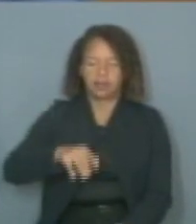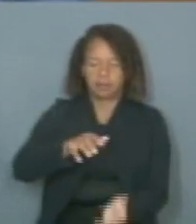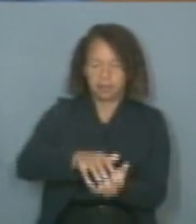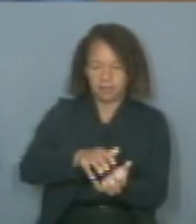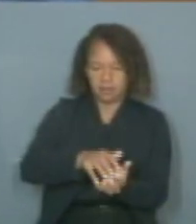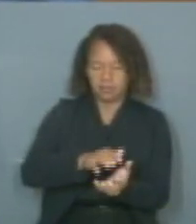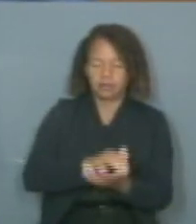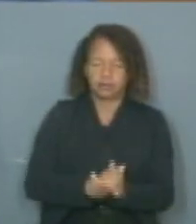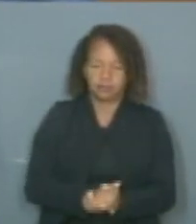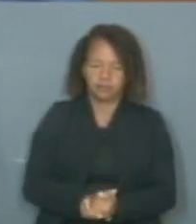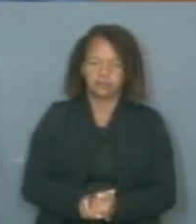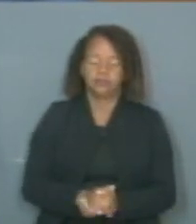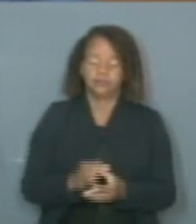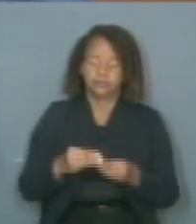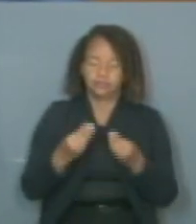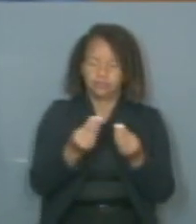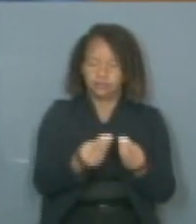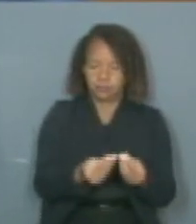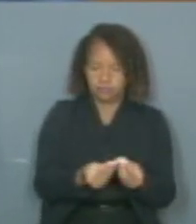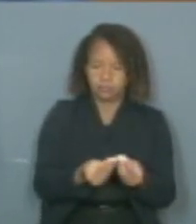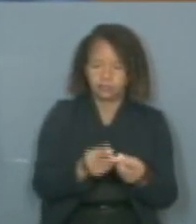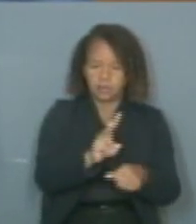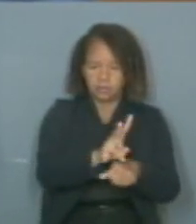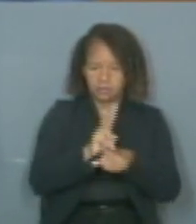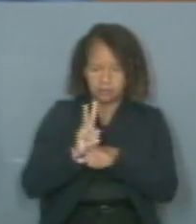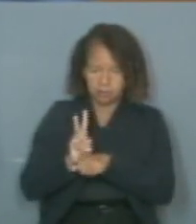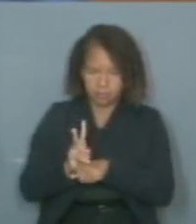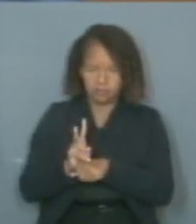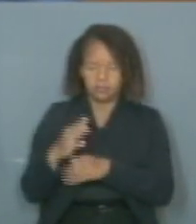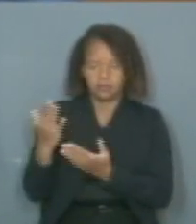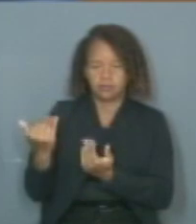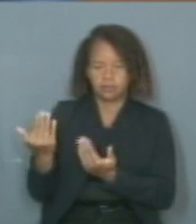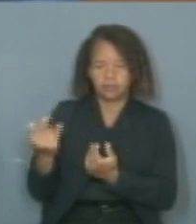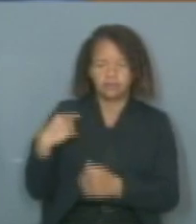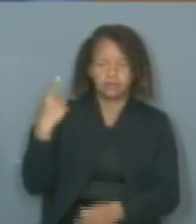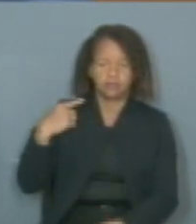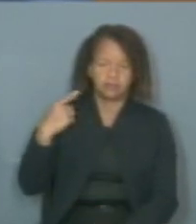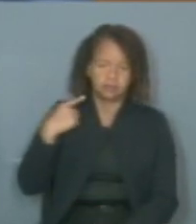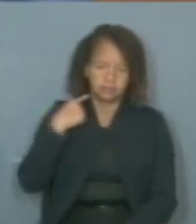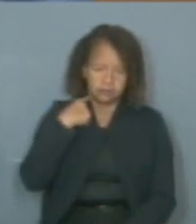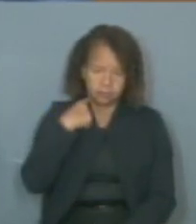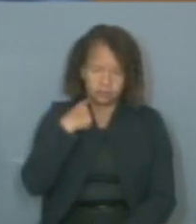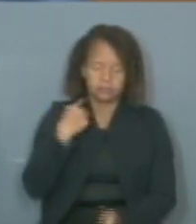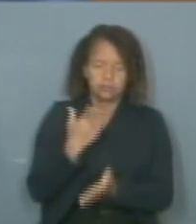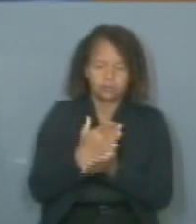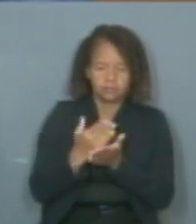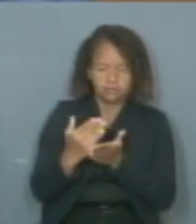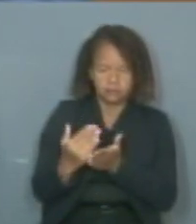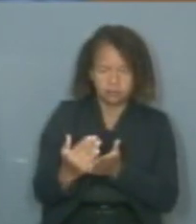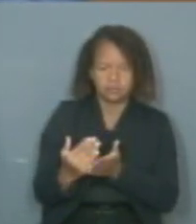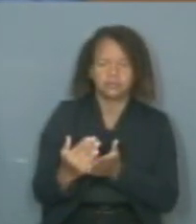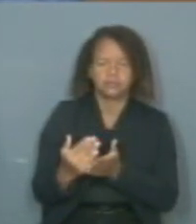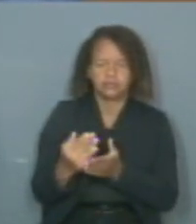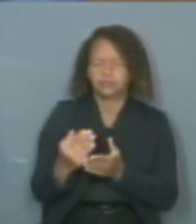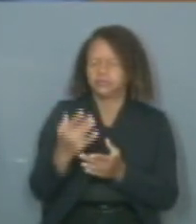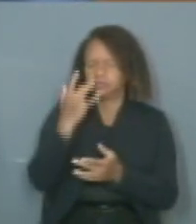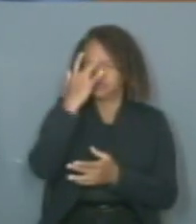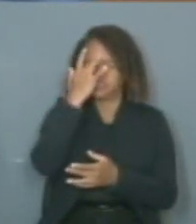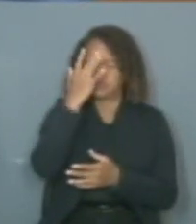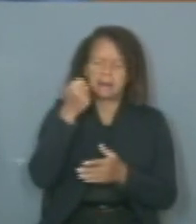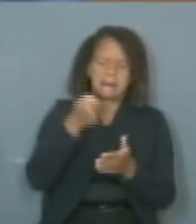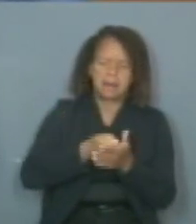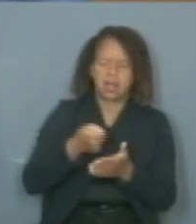a BPE, sejam oferecidas uma linha de crédito específica para jovens advogados em início de carreira, com condições